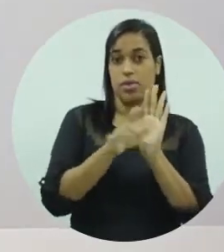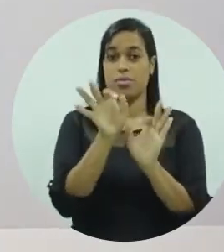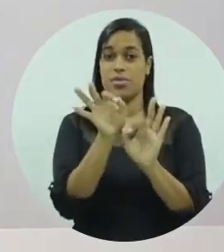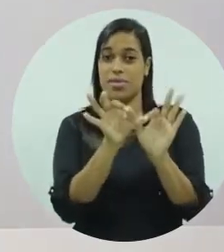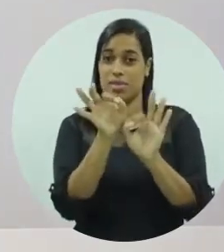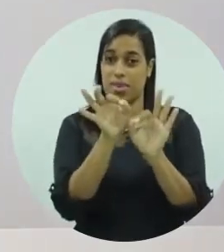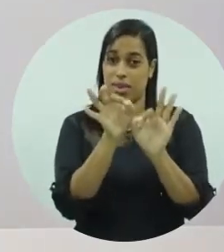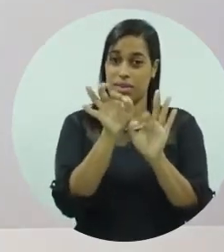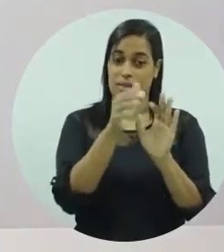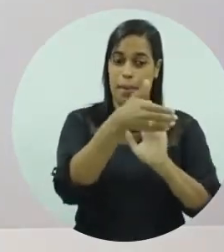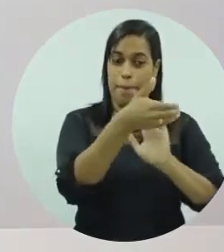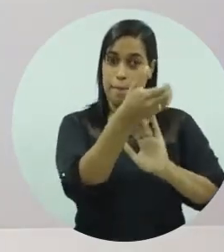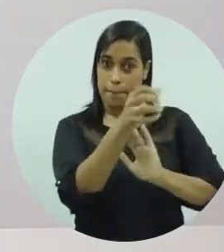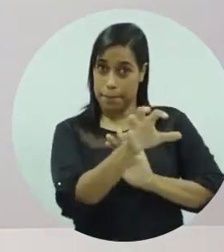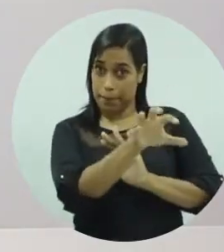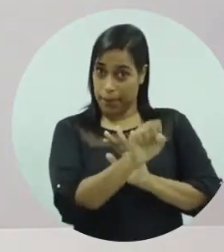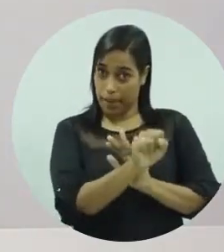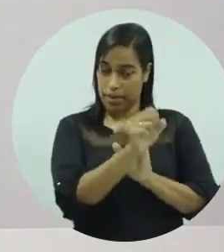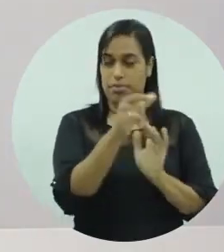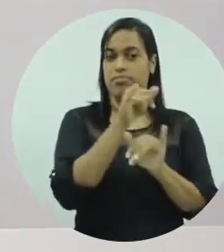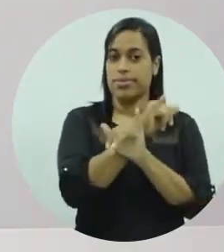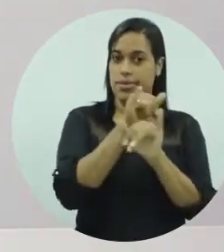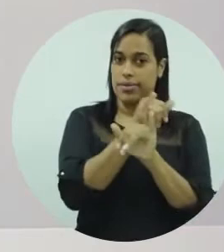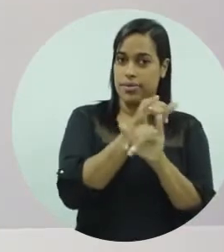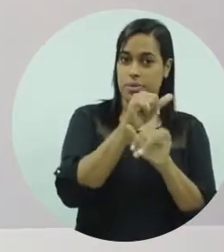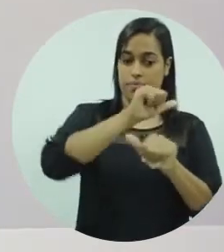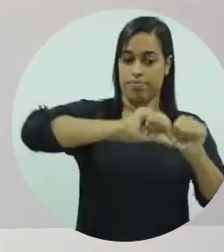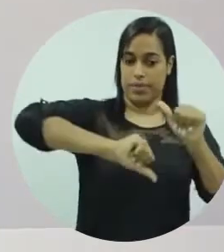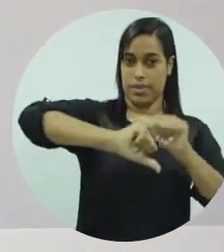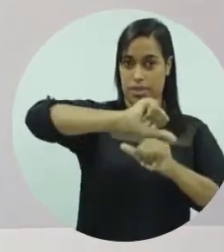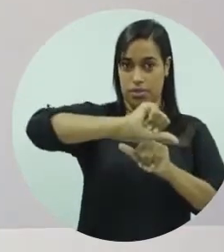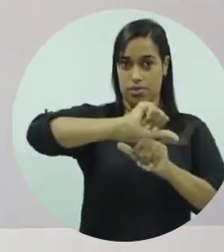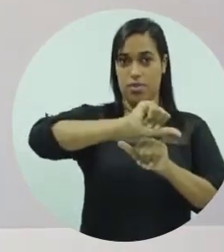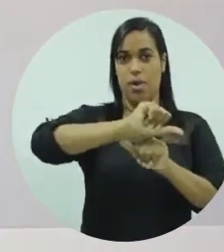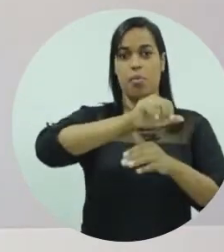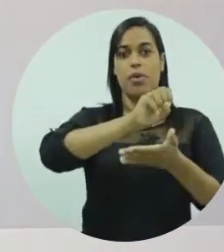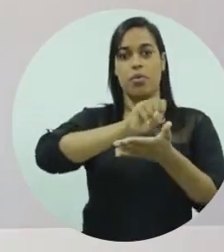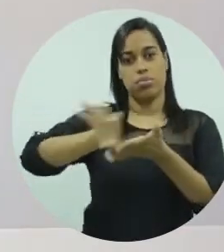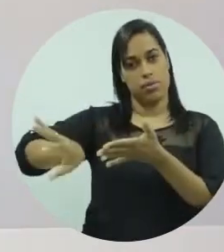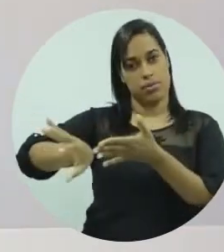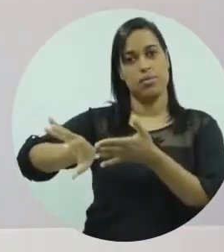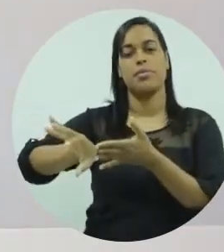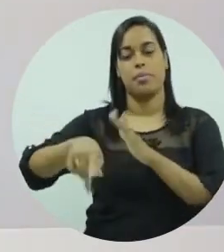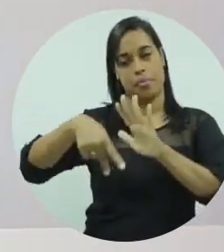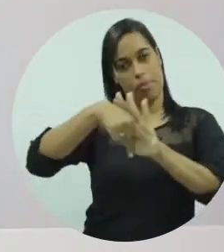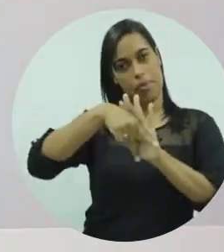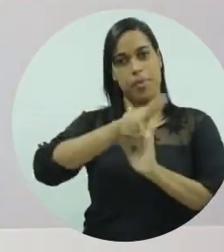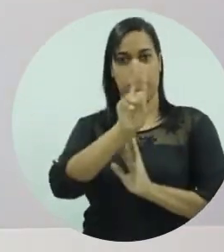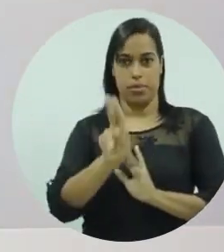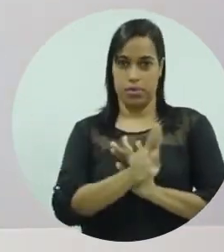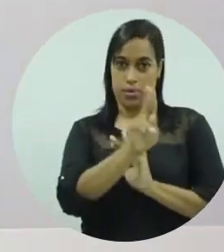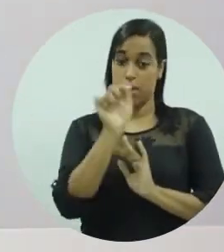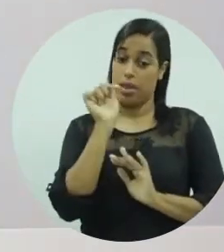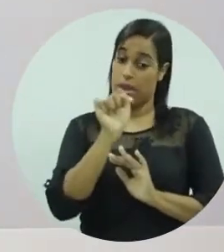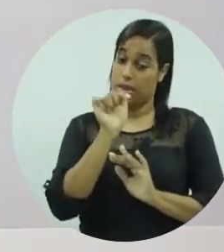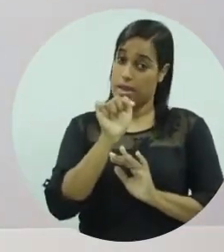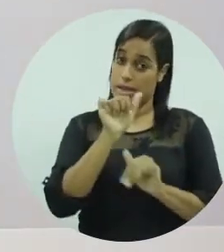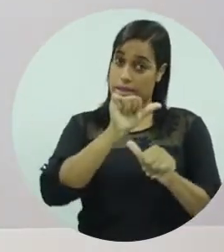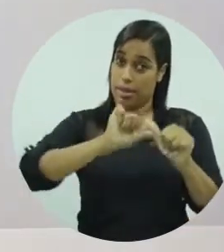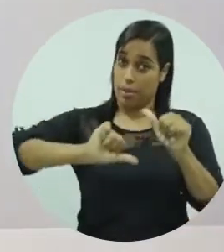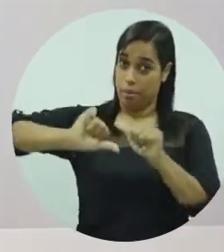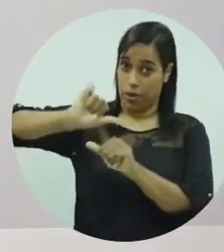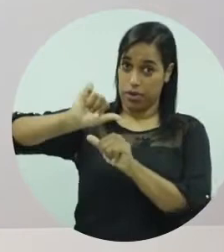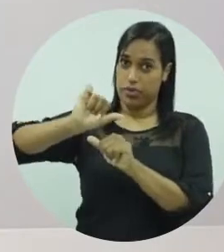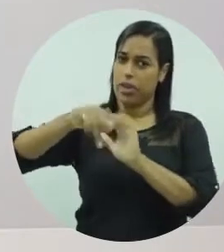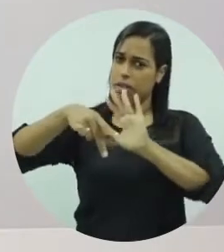dado, transformam esse dado e então entregam esse dado modificado para o usuário. Essa modificação é a regra de